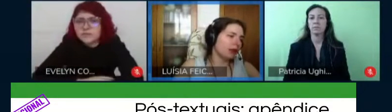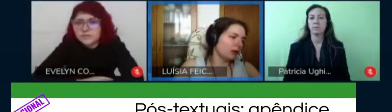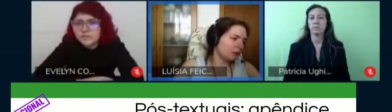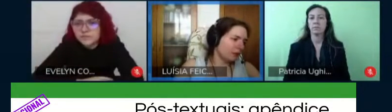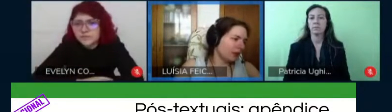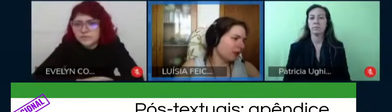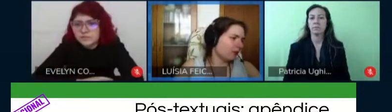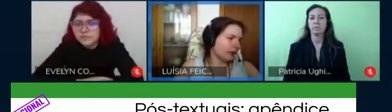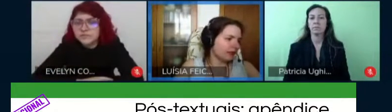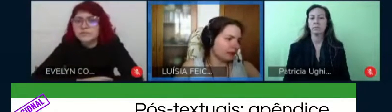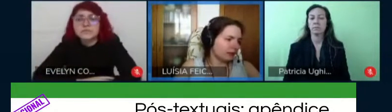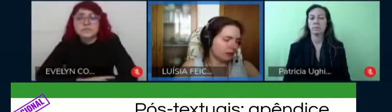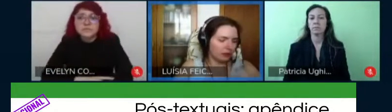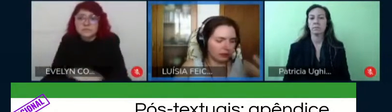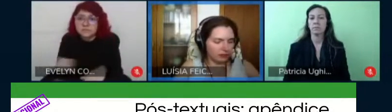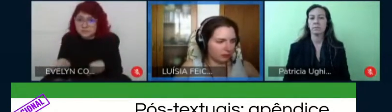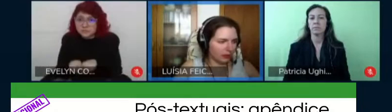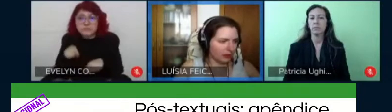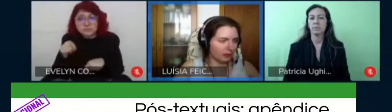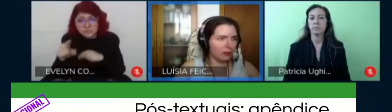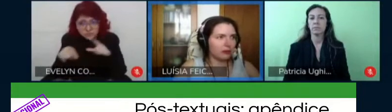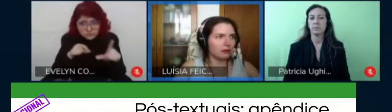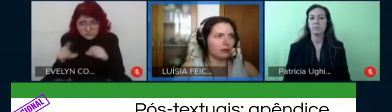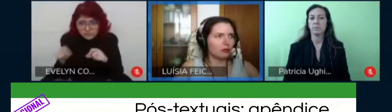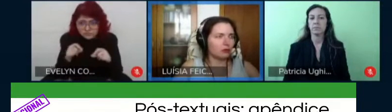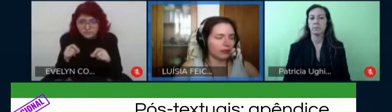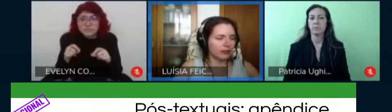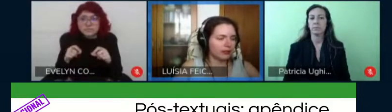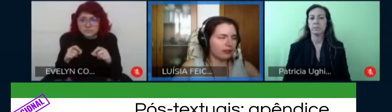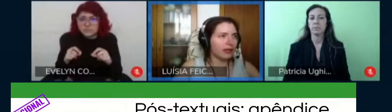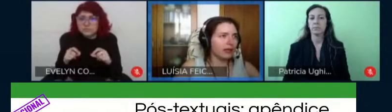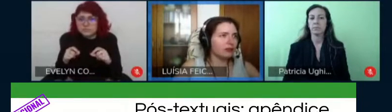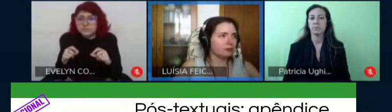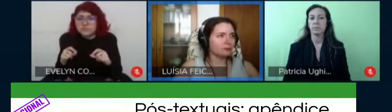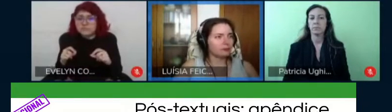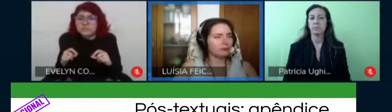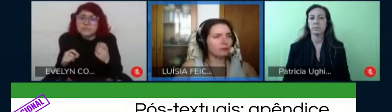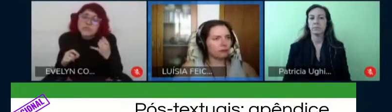que é opcional e que vai existir de acordo com a